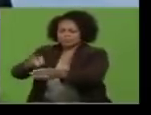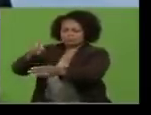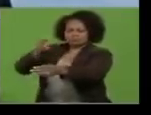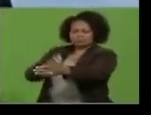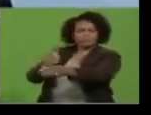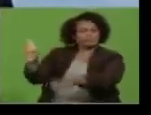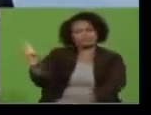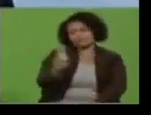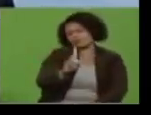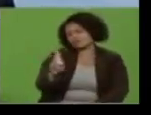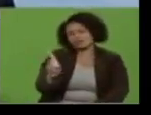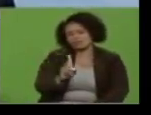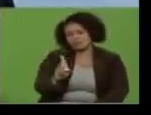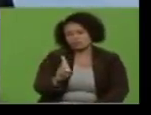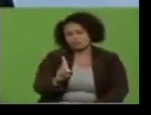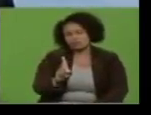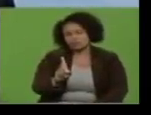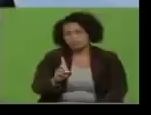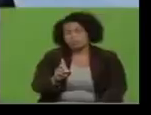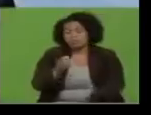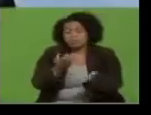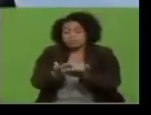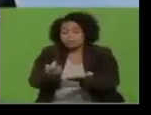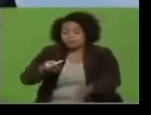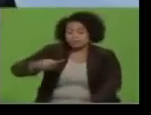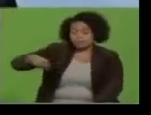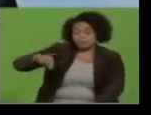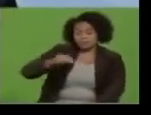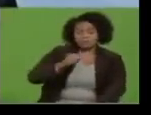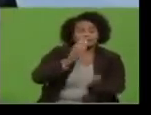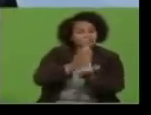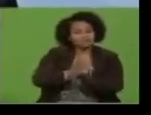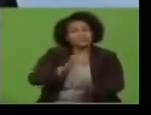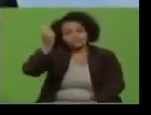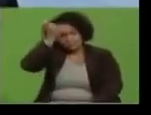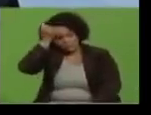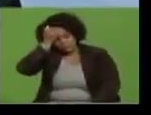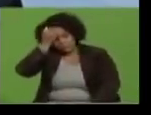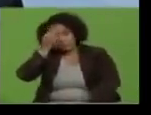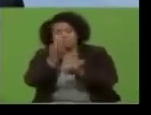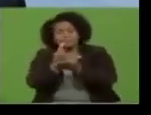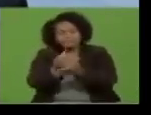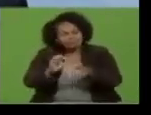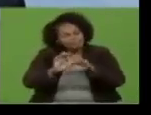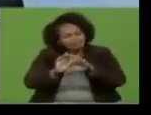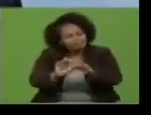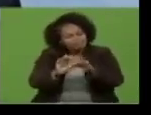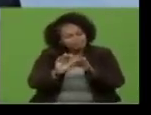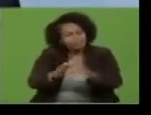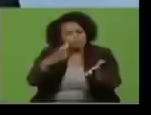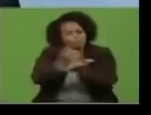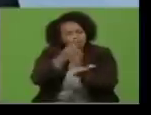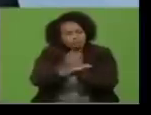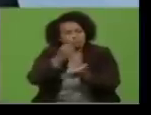incertezas, mas sabemos, pelo menos, que temos de consolidar os ganhos que alcançamos até este